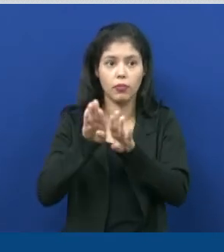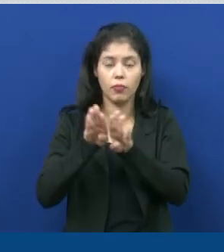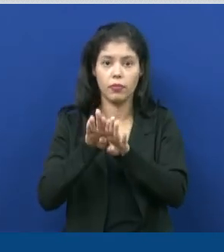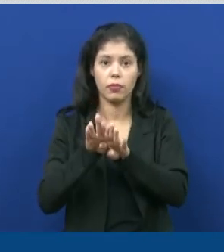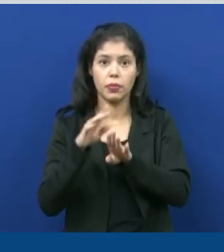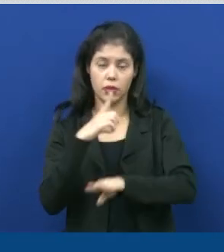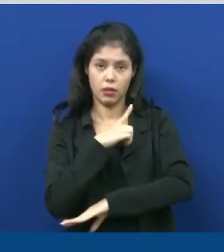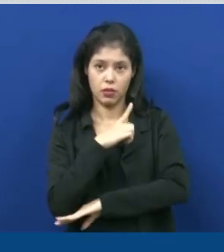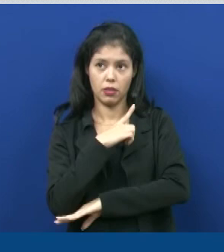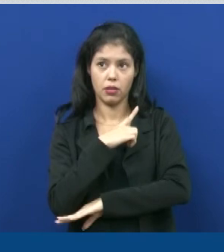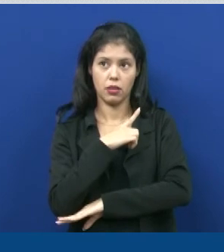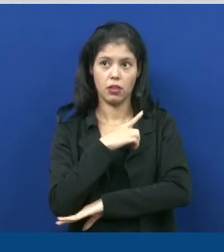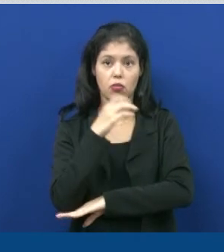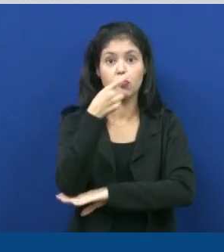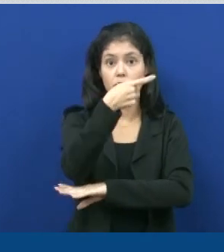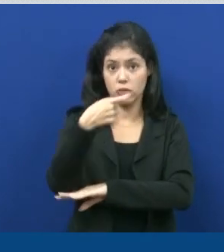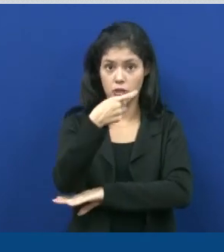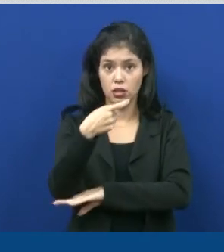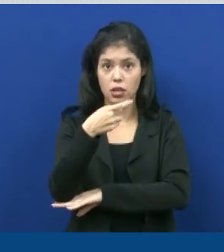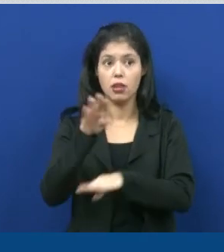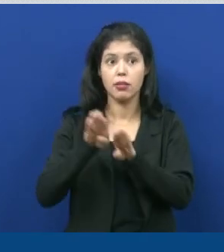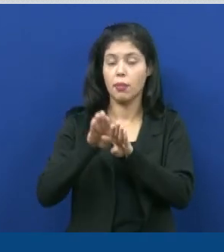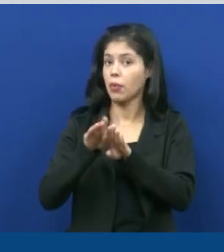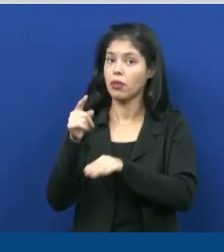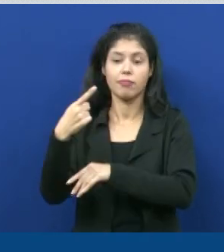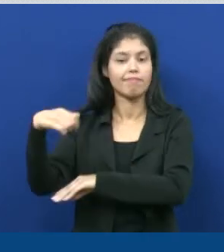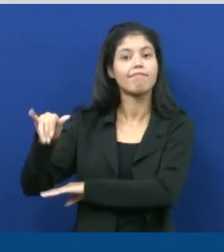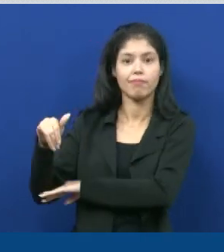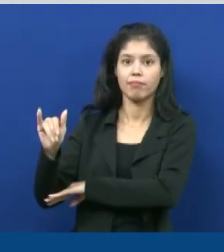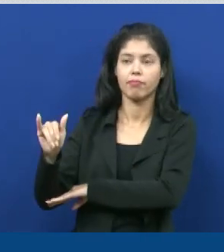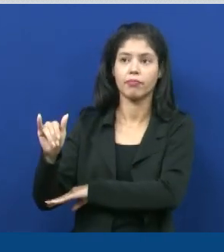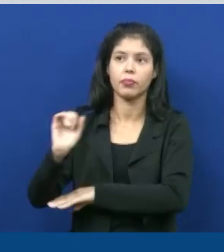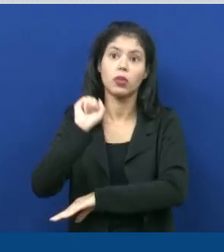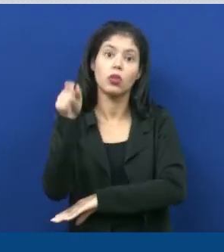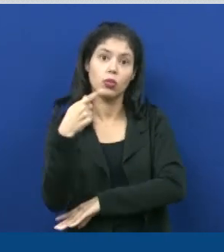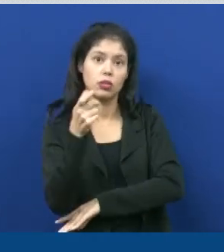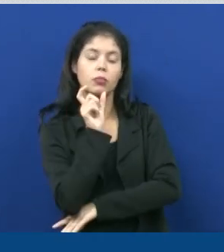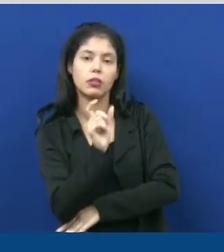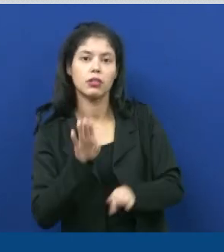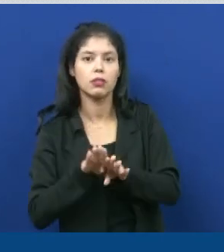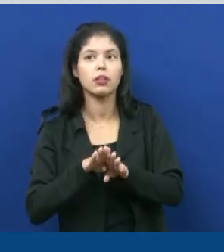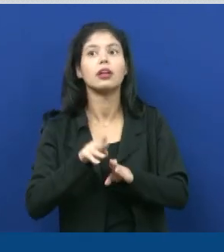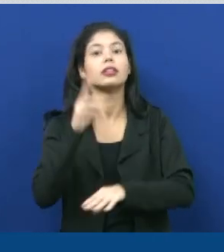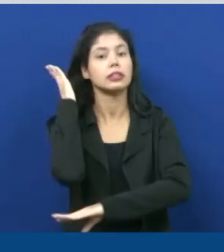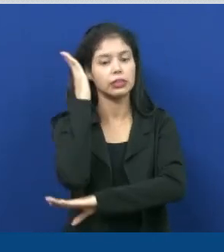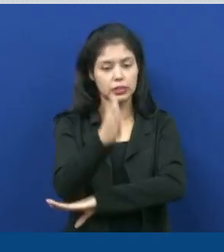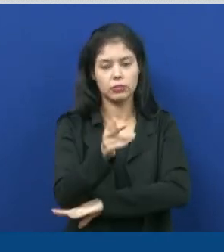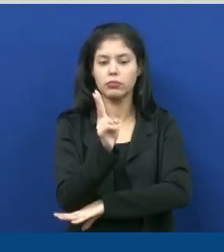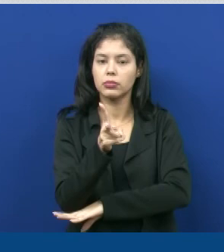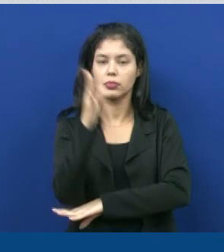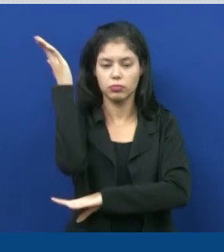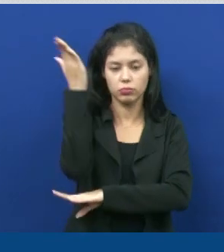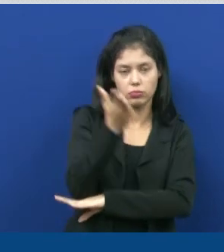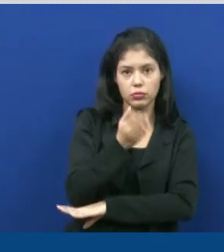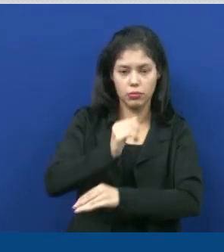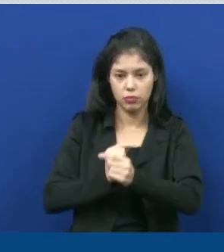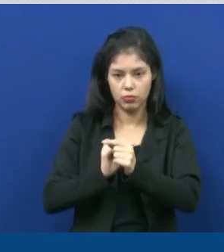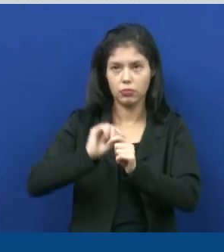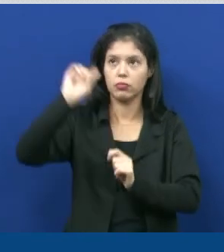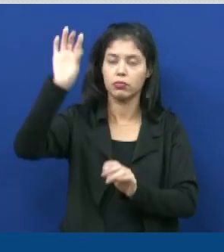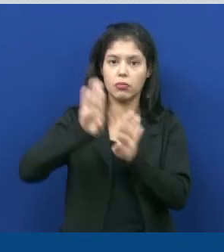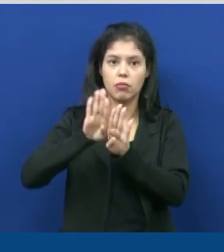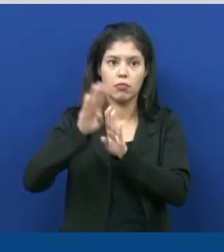na perpendicular o eixo x nem o eixo y. Em outras palavras, a reta é sempre em diagonal, ou crescente ou